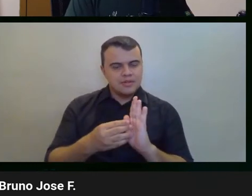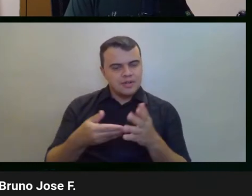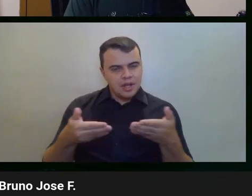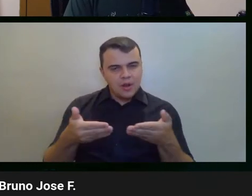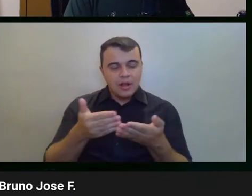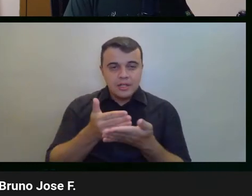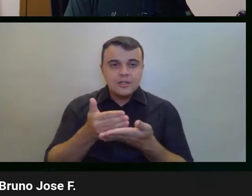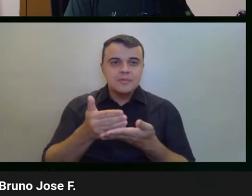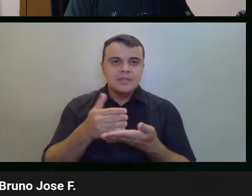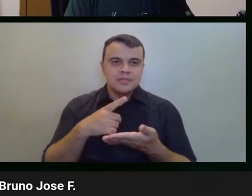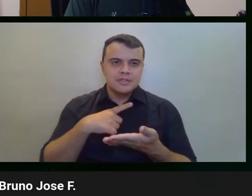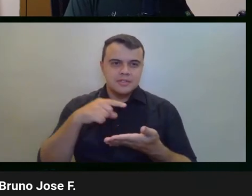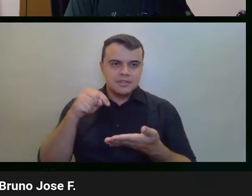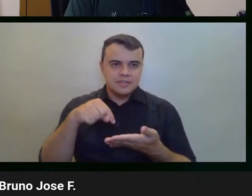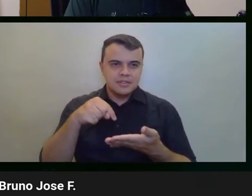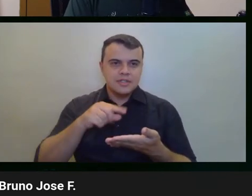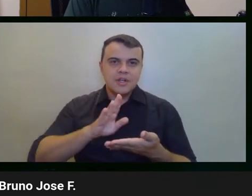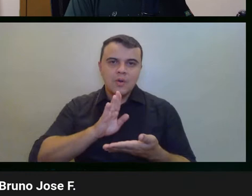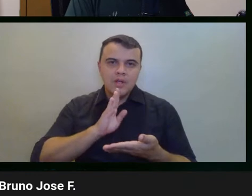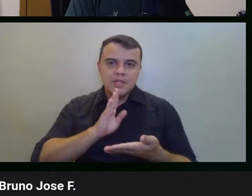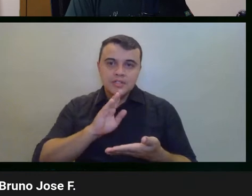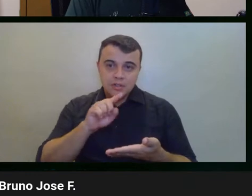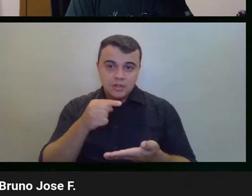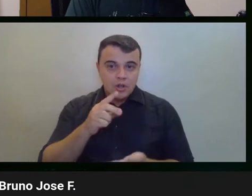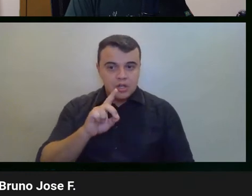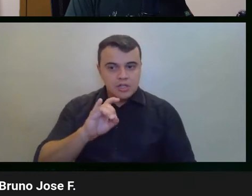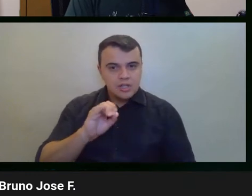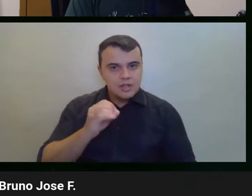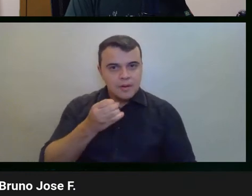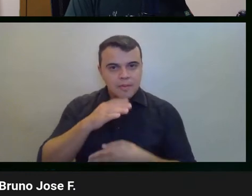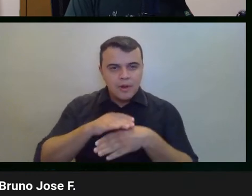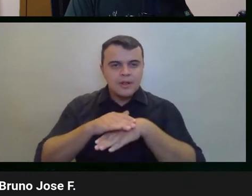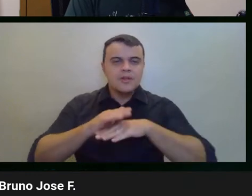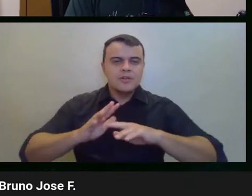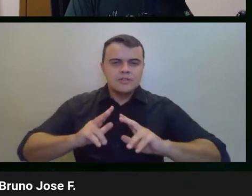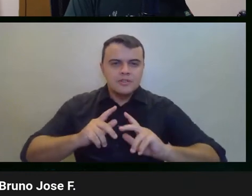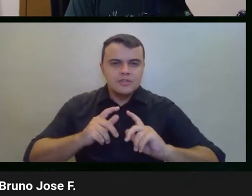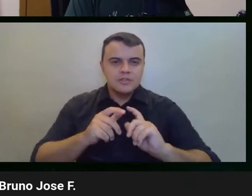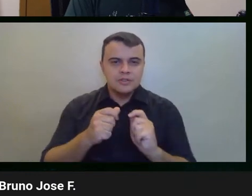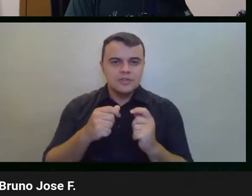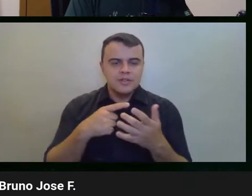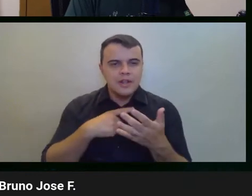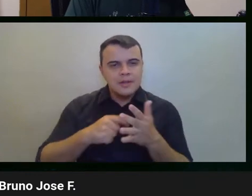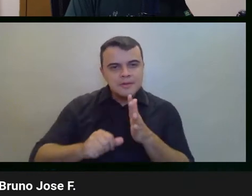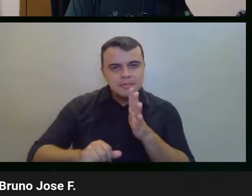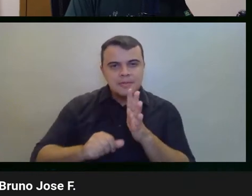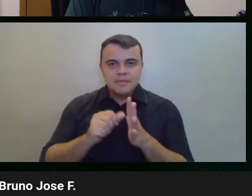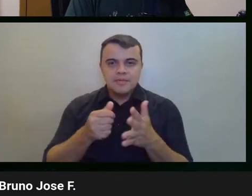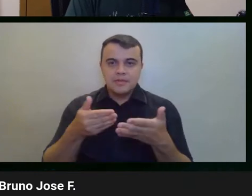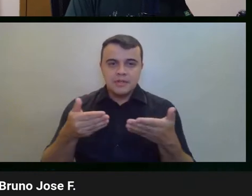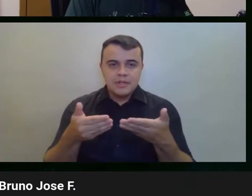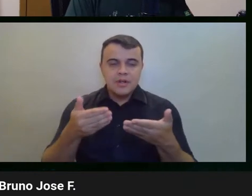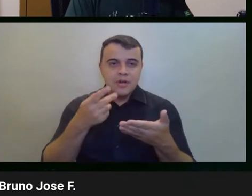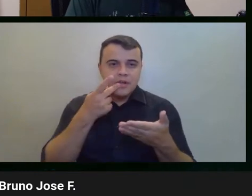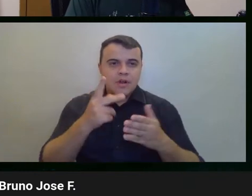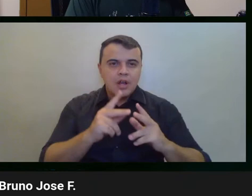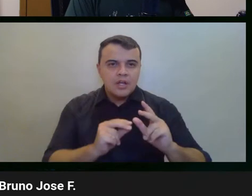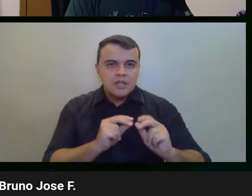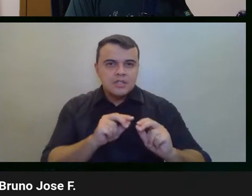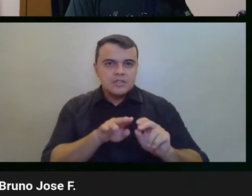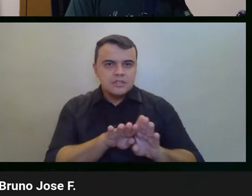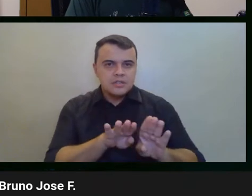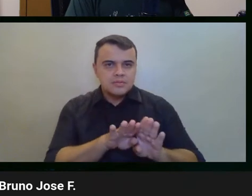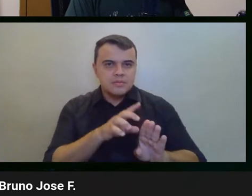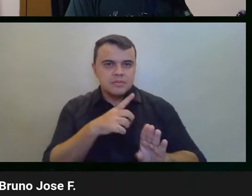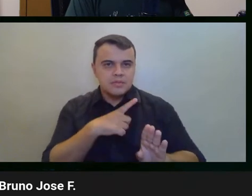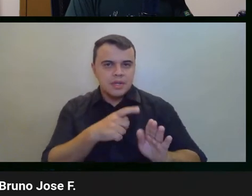tá chegando agora aqui e tá conhecendo a gente né dá um boa noite aí para o pessoal que tá vendo a gente aí pela primeira vez inclusive deixa aí no chat aí se